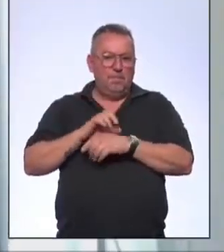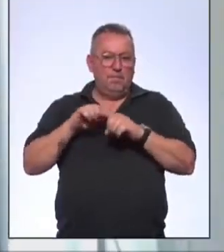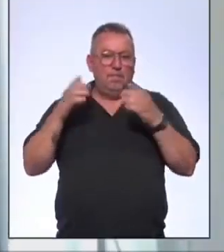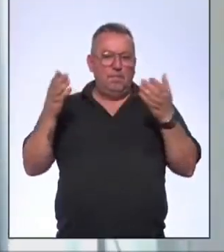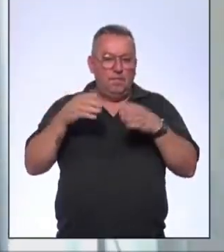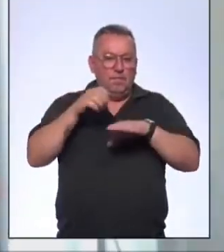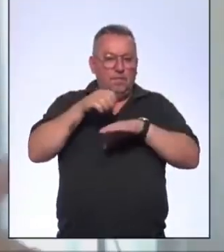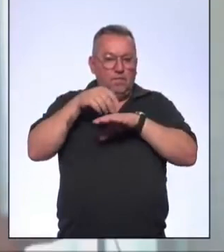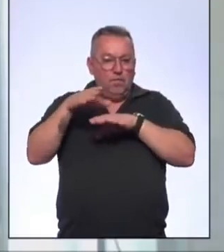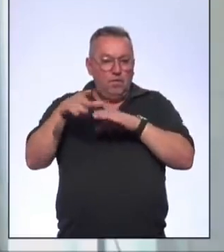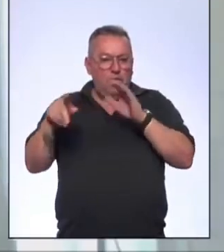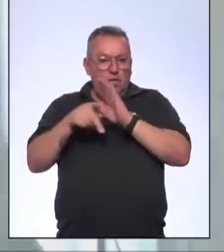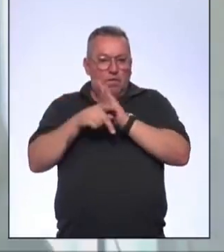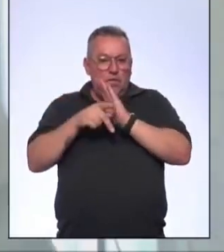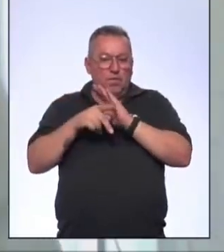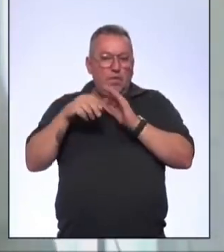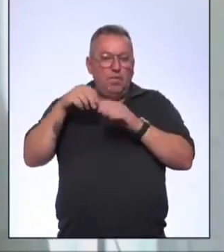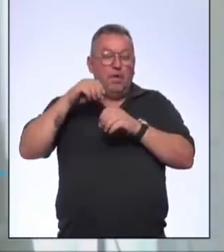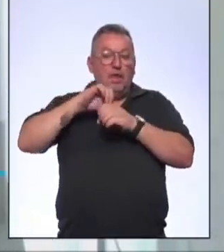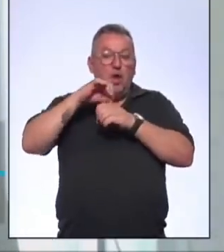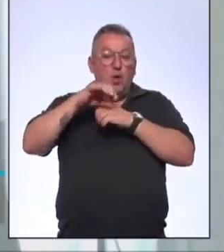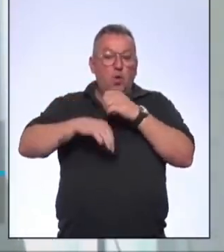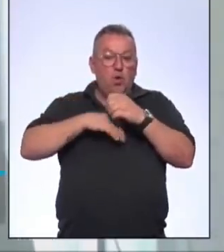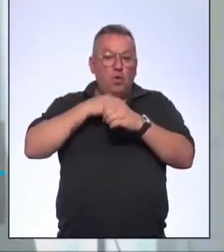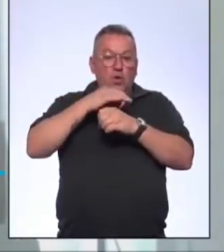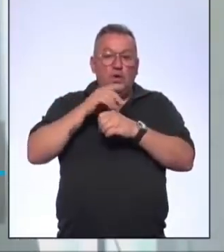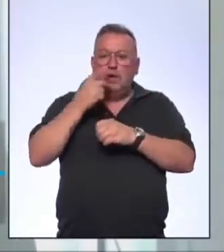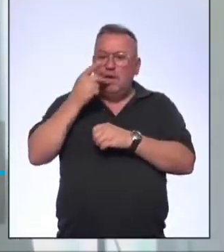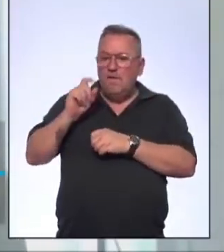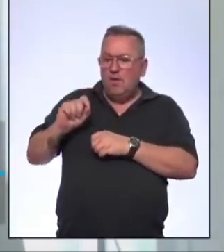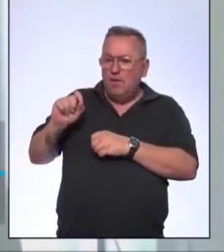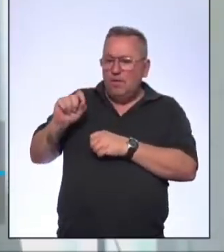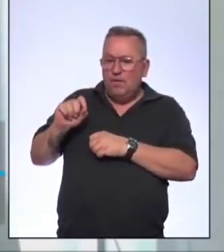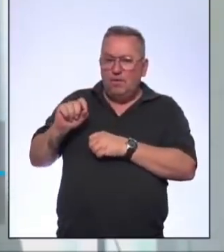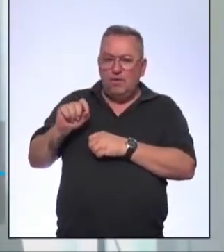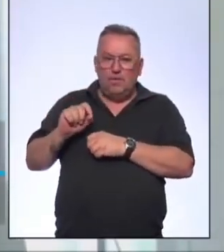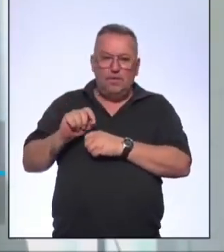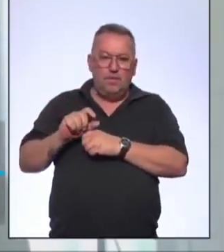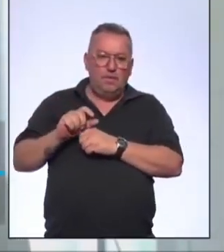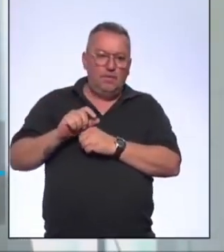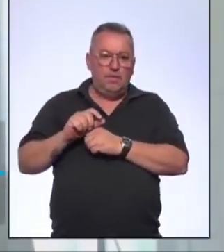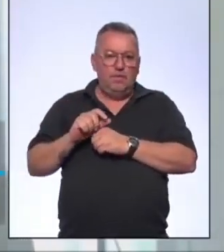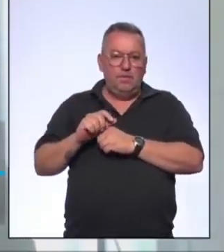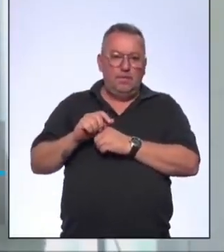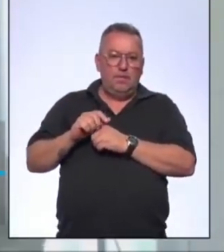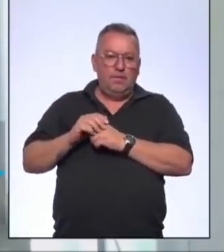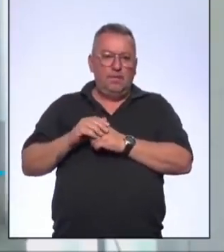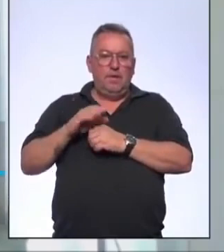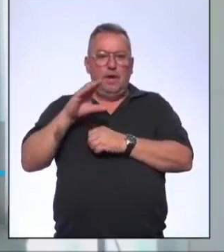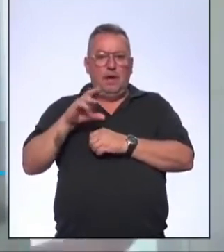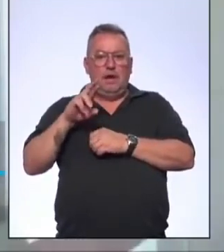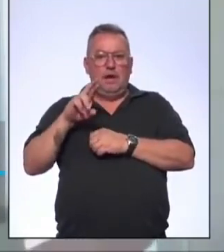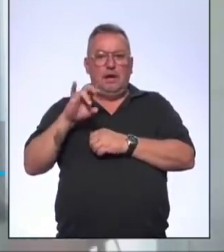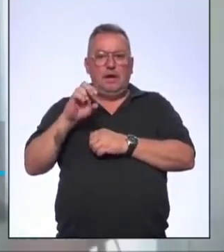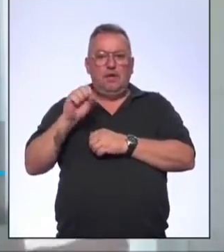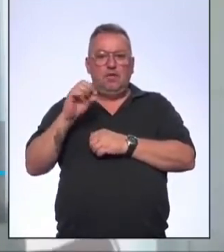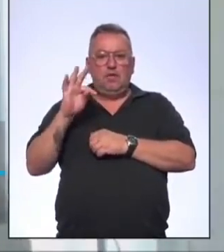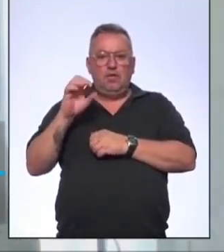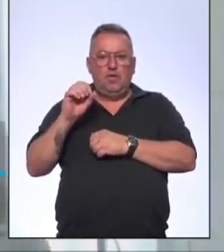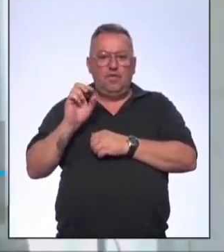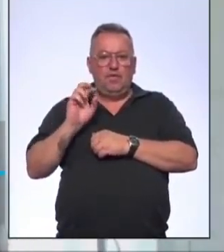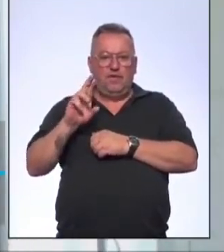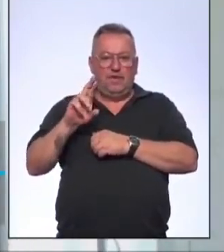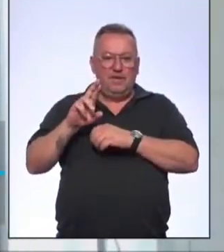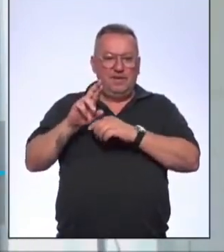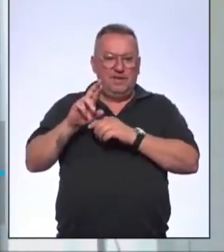Neurotransmissores são substâncias feitas pelo neurônio. Quem que falou? Christopher. Christopher. Muito bem.